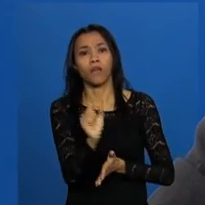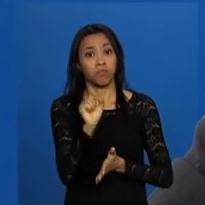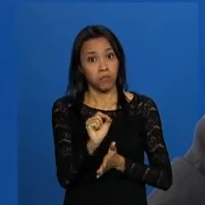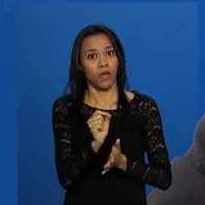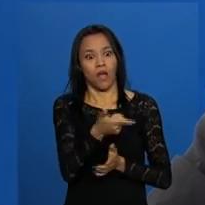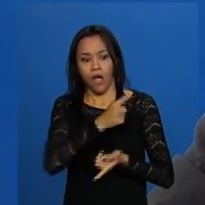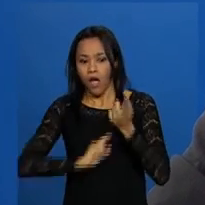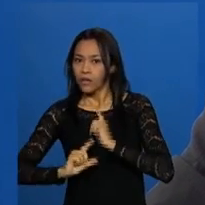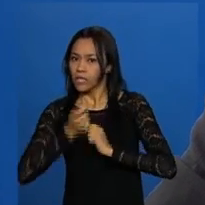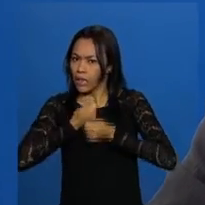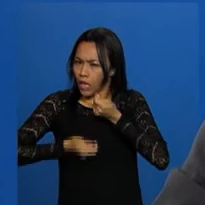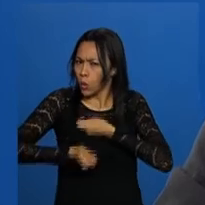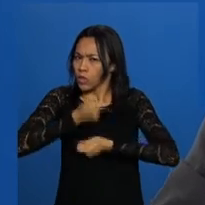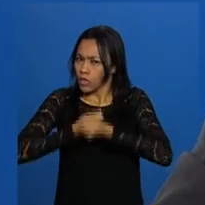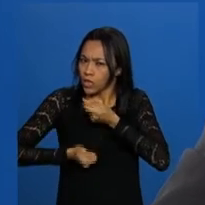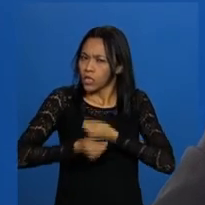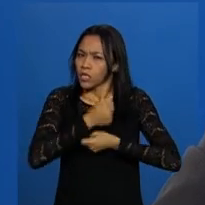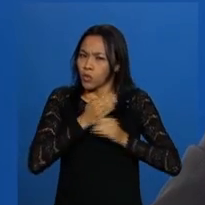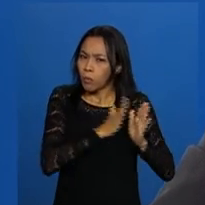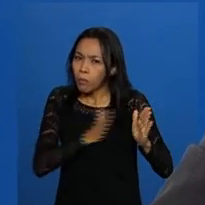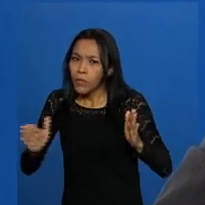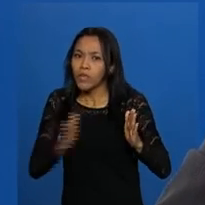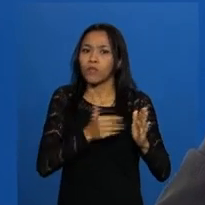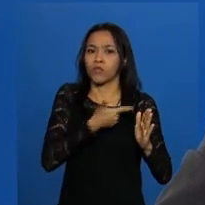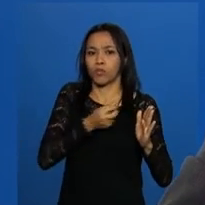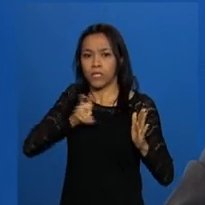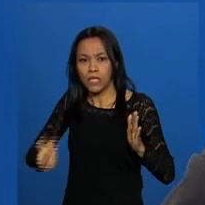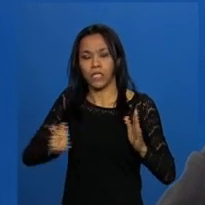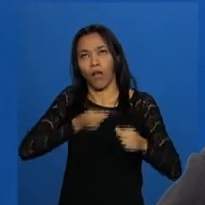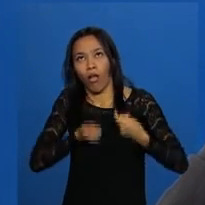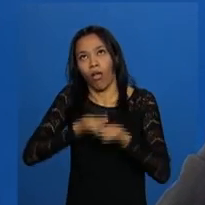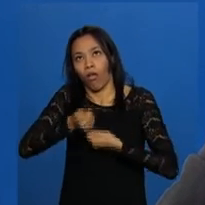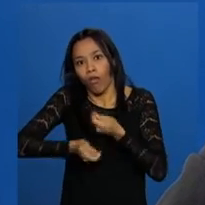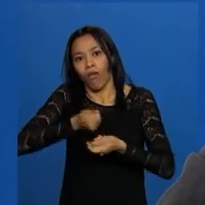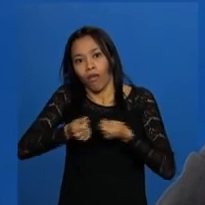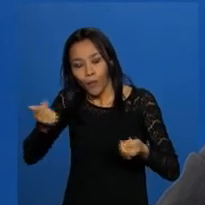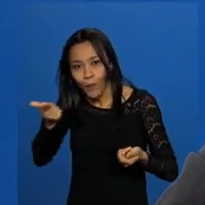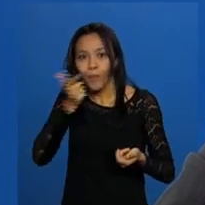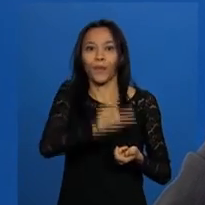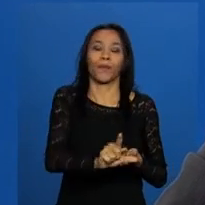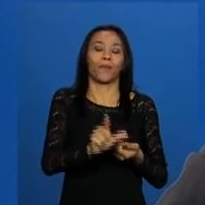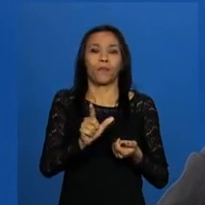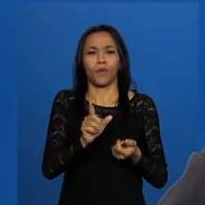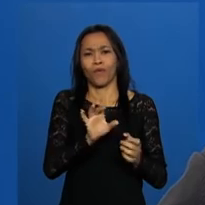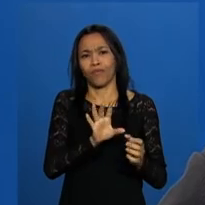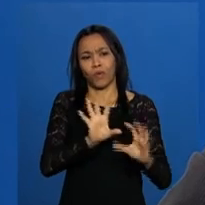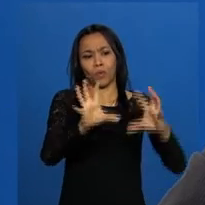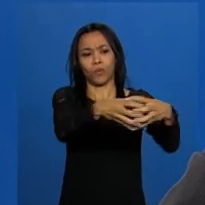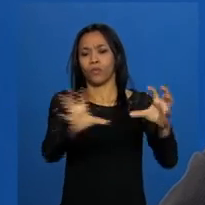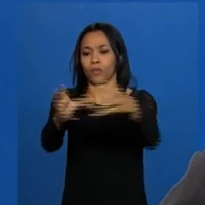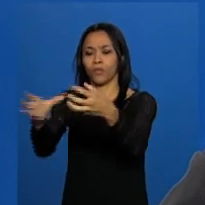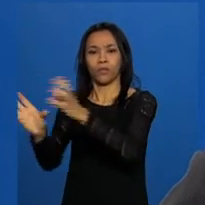de negociações ocorridas ao longo de 2015 com as carreiras do